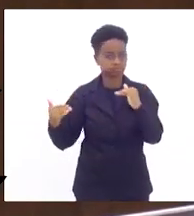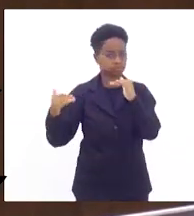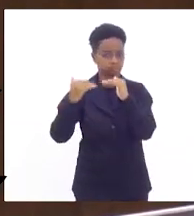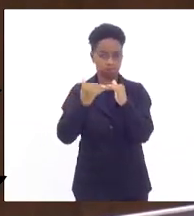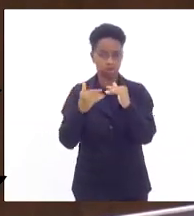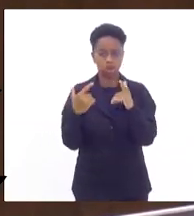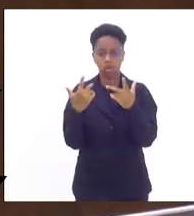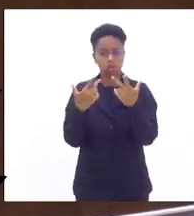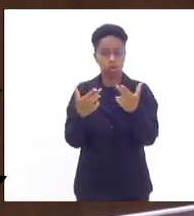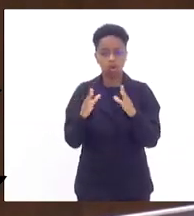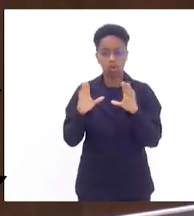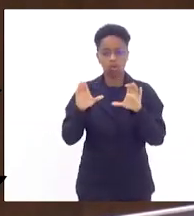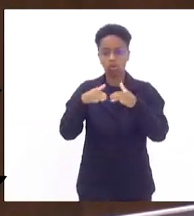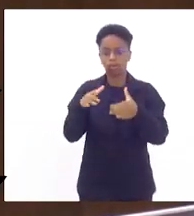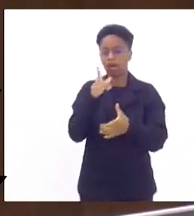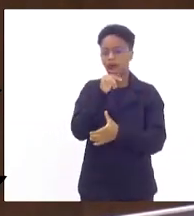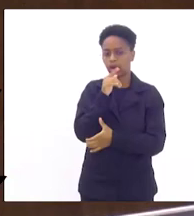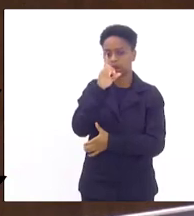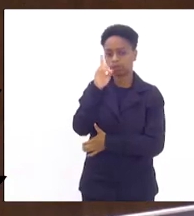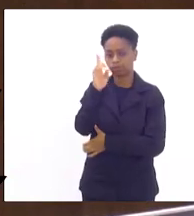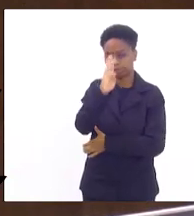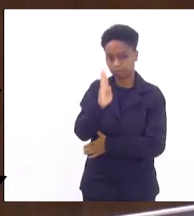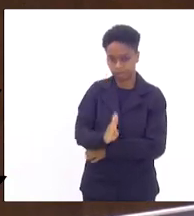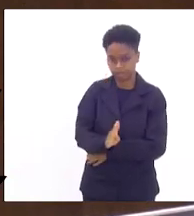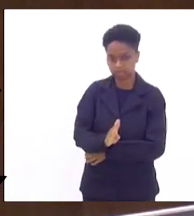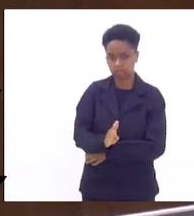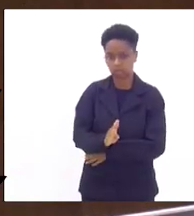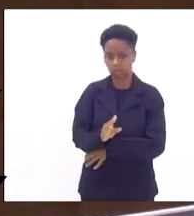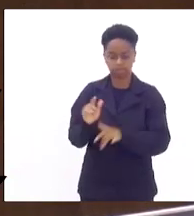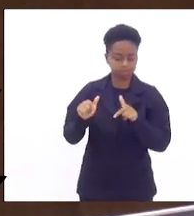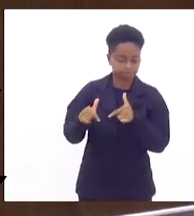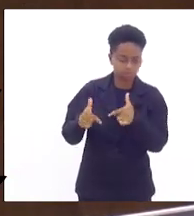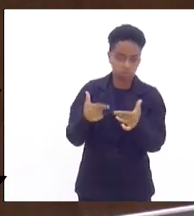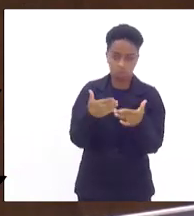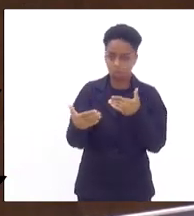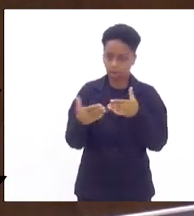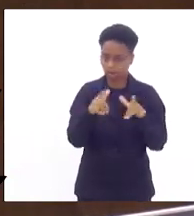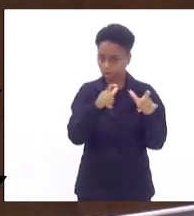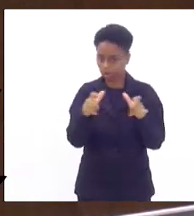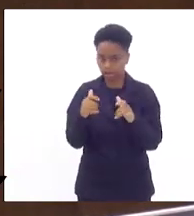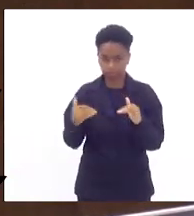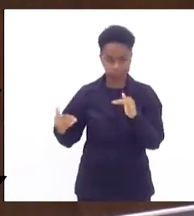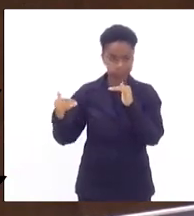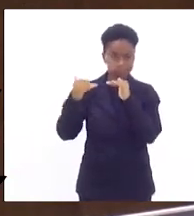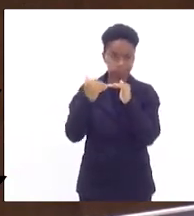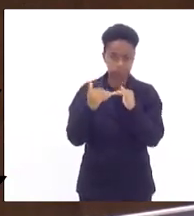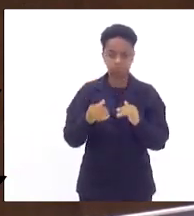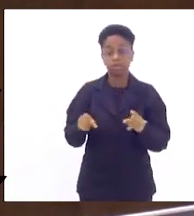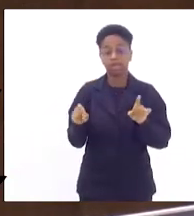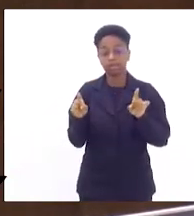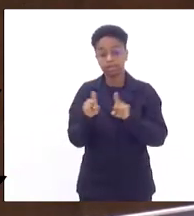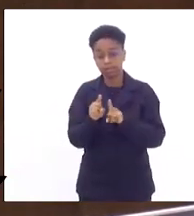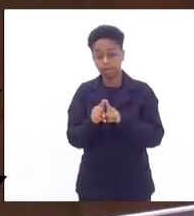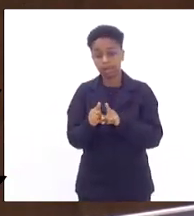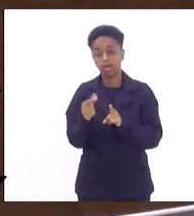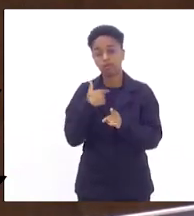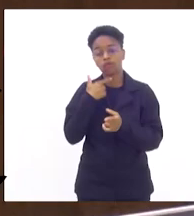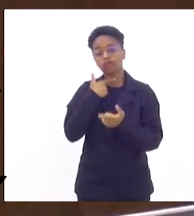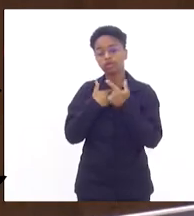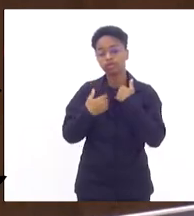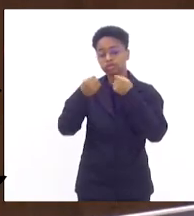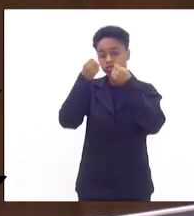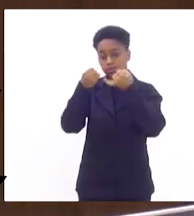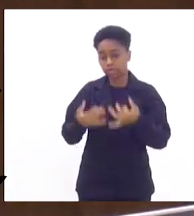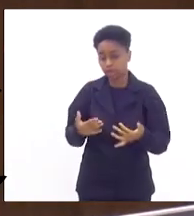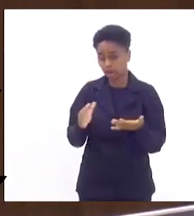do Brasil trata todos os municípios em que ele opera. Nesse sentido, também, eu gostaria de fazer alguns